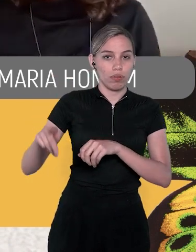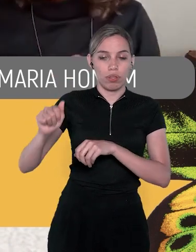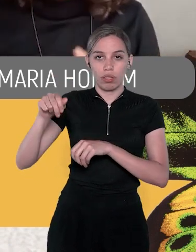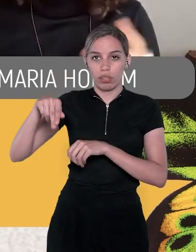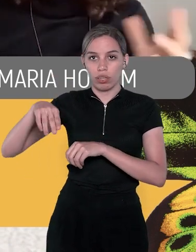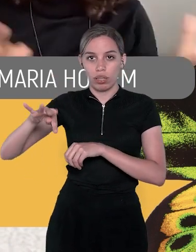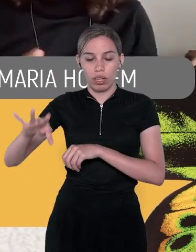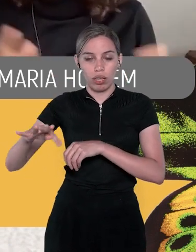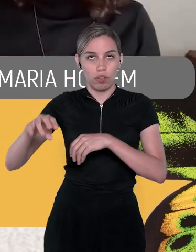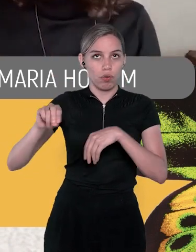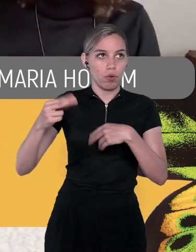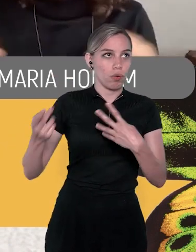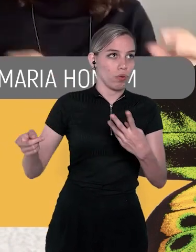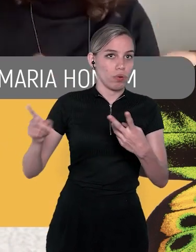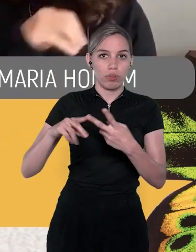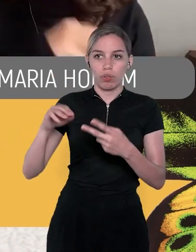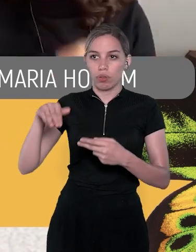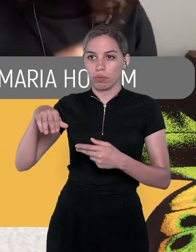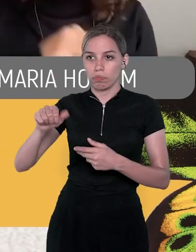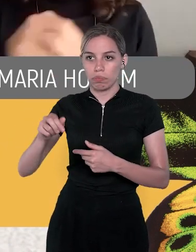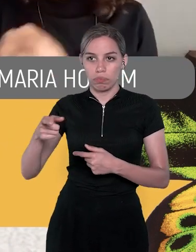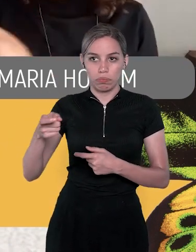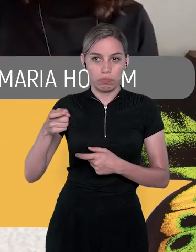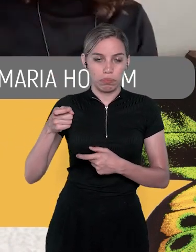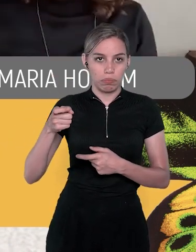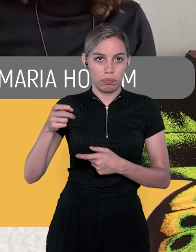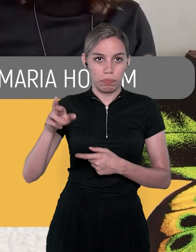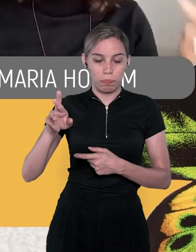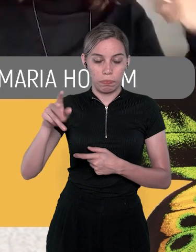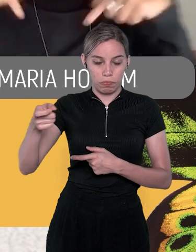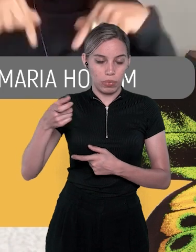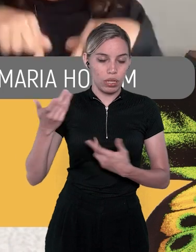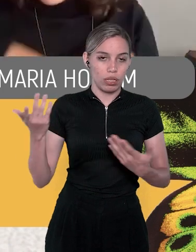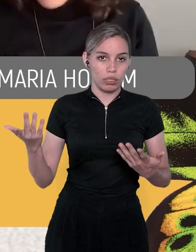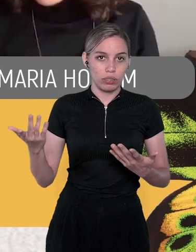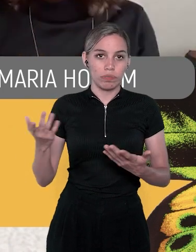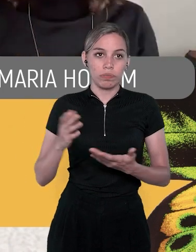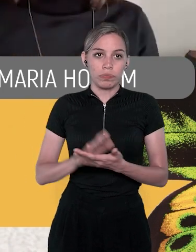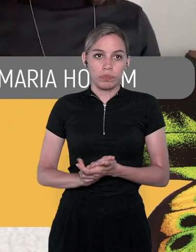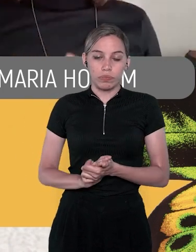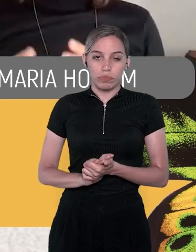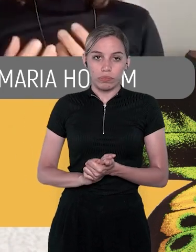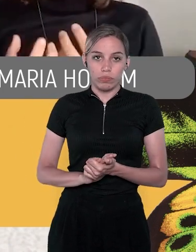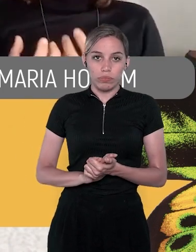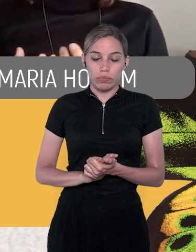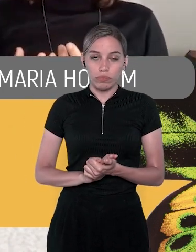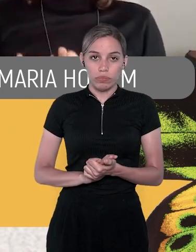e hegeliana, todas as brigas epistêmicas que estariam